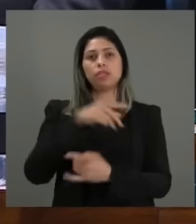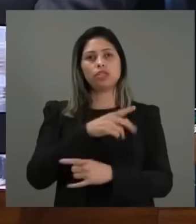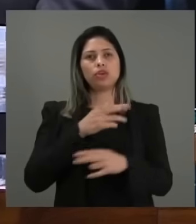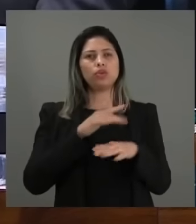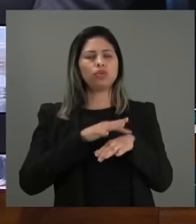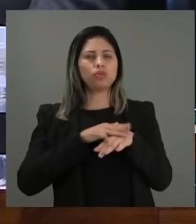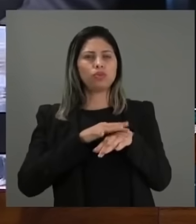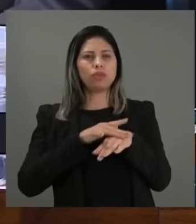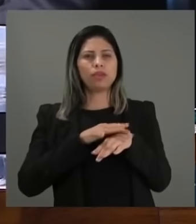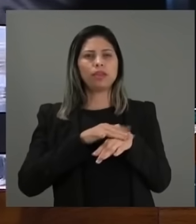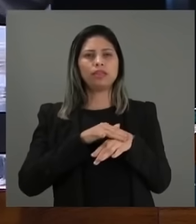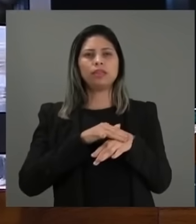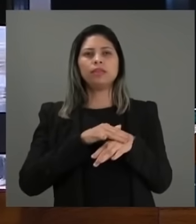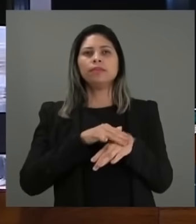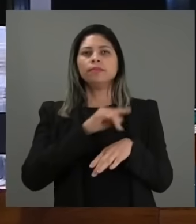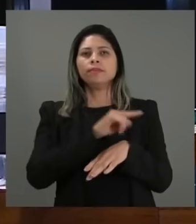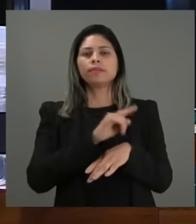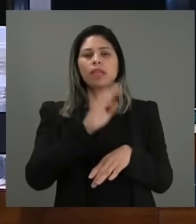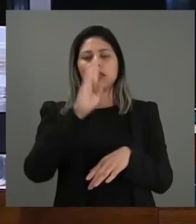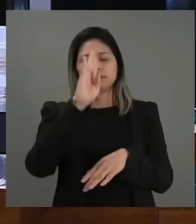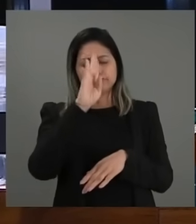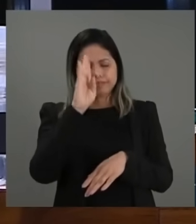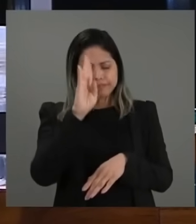passou mal